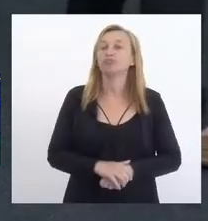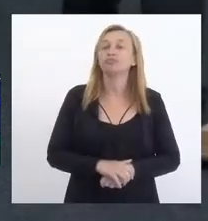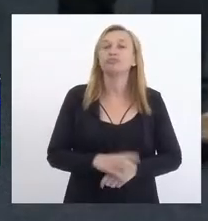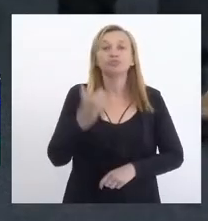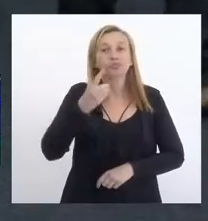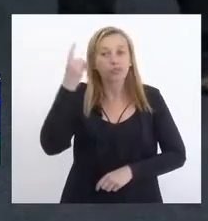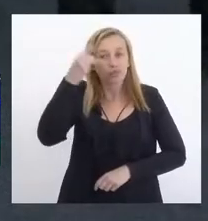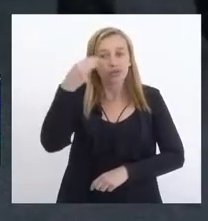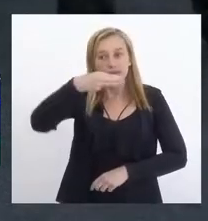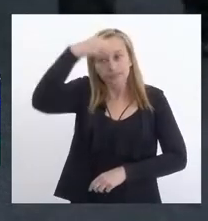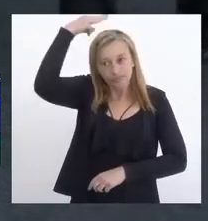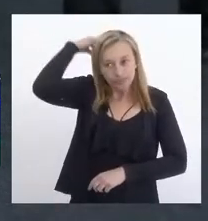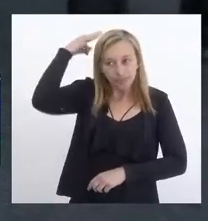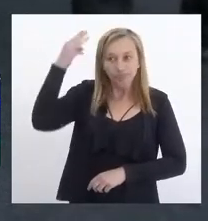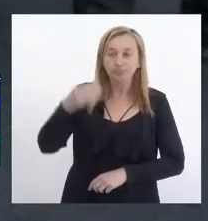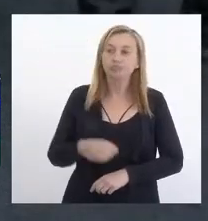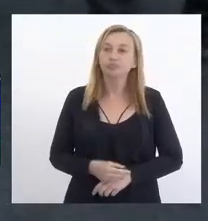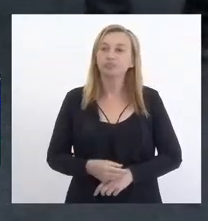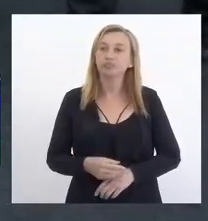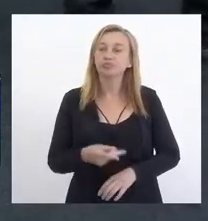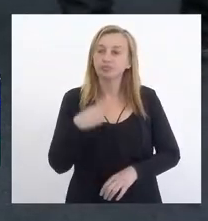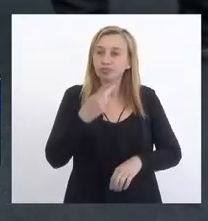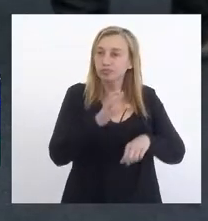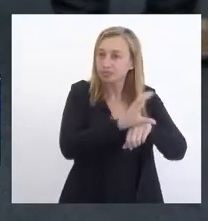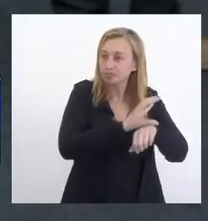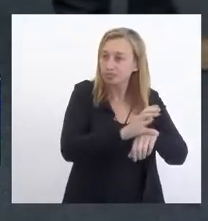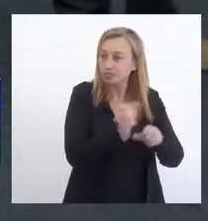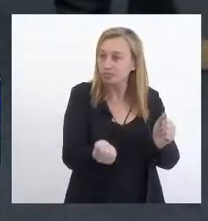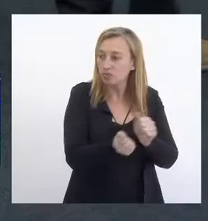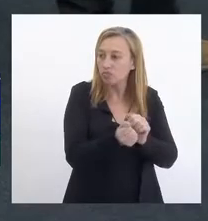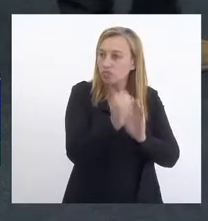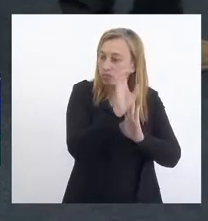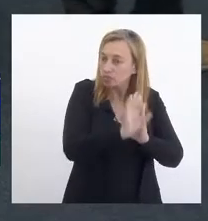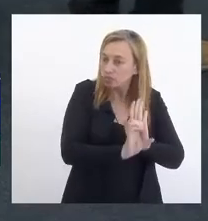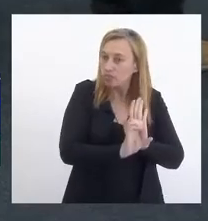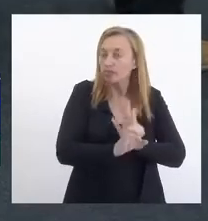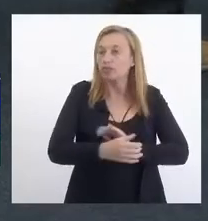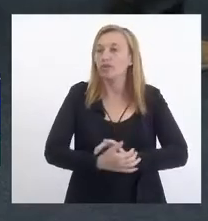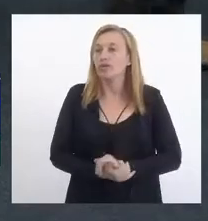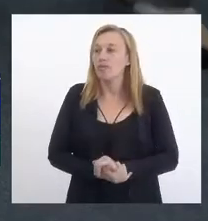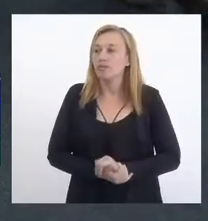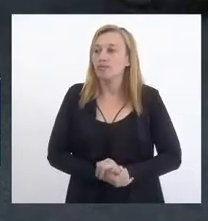Deputado Márcio Pacheco, dá pela constitucionalidade com emenda,